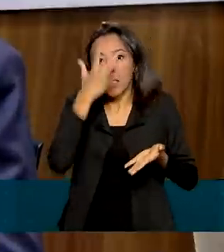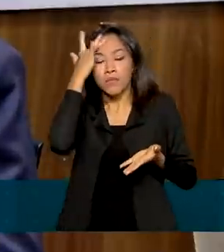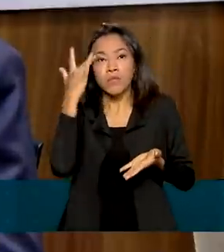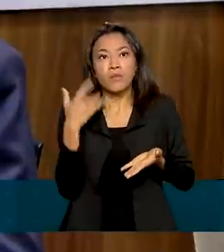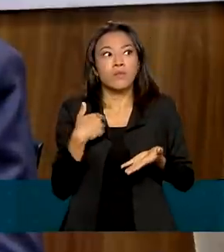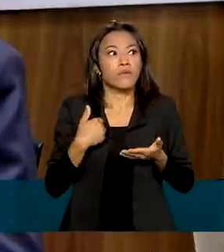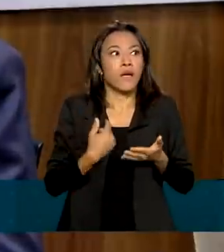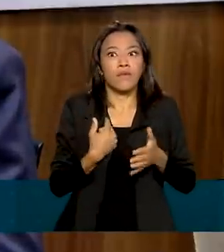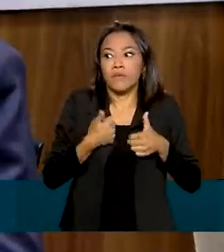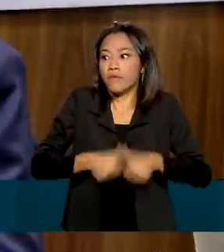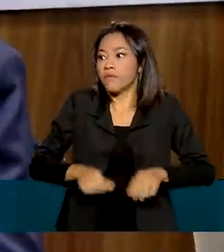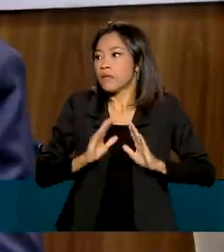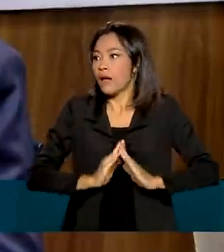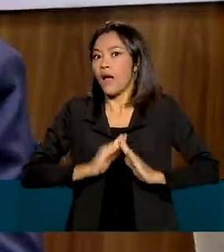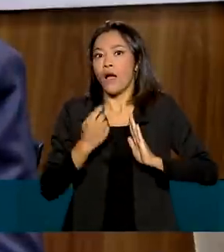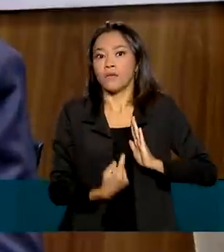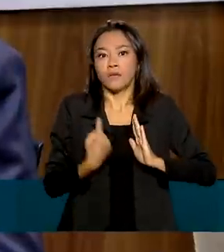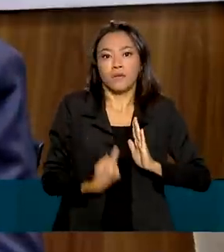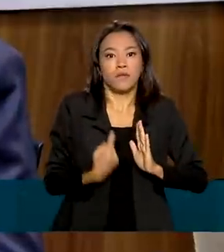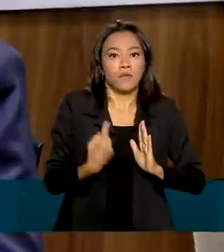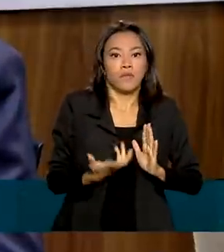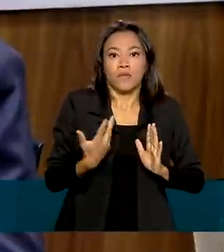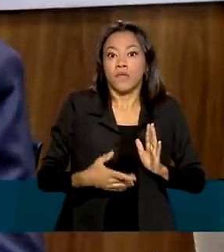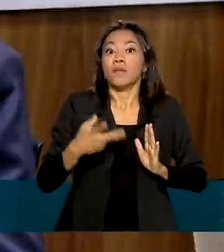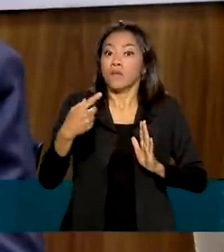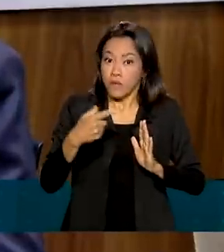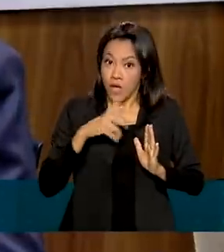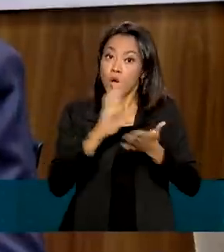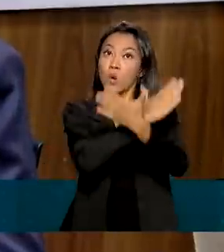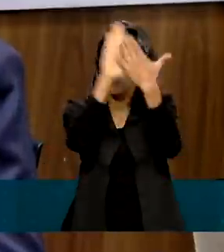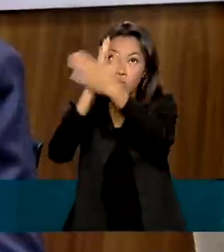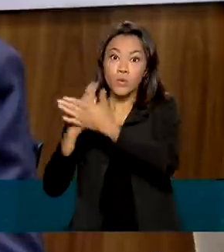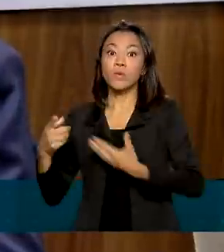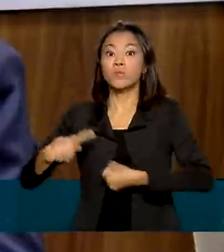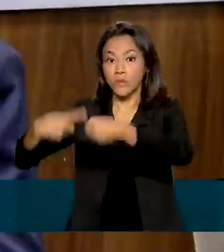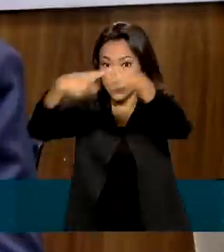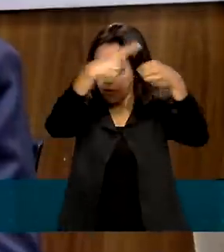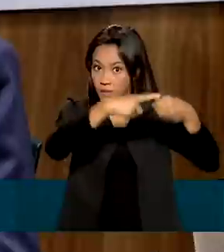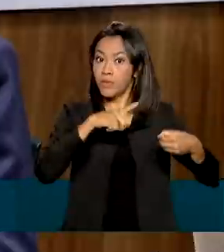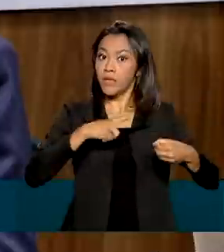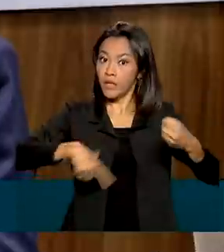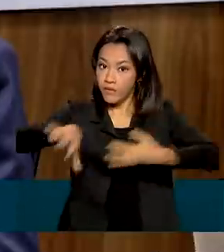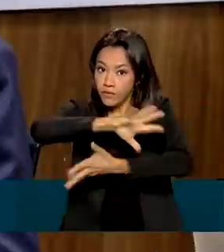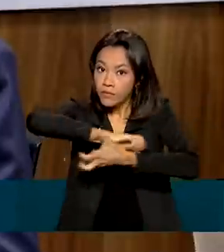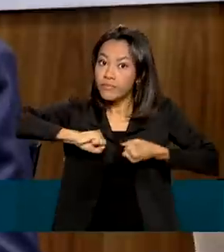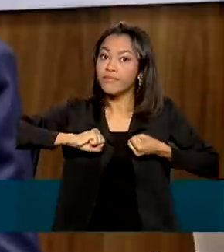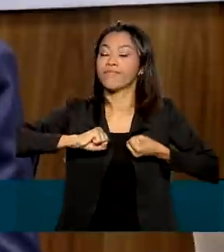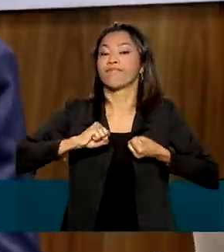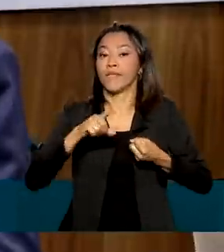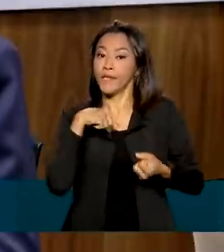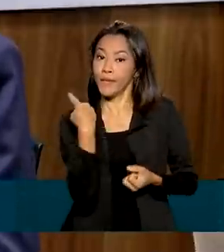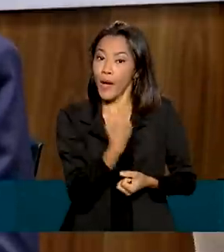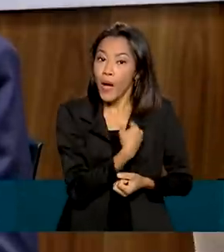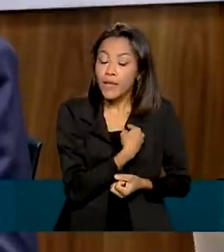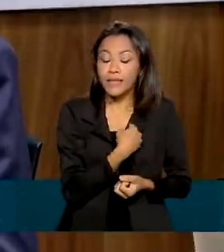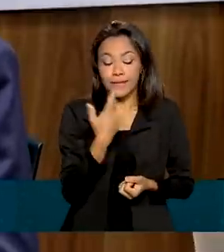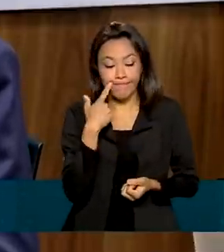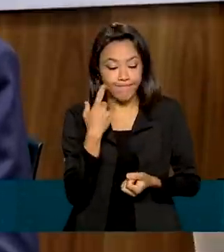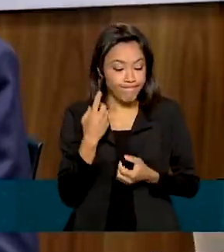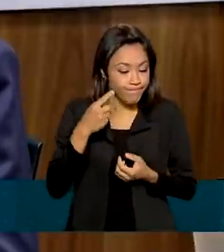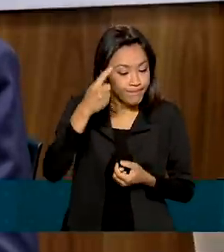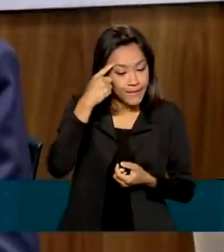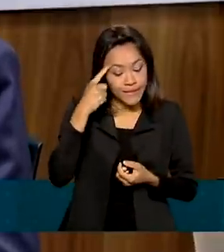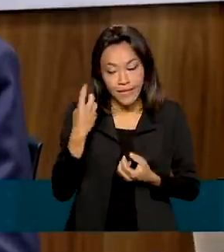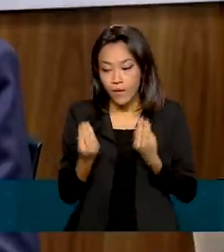as pessoas ficar em casa com até alguns municípios o toque de recolher e nós temos que busca alternativa para que